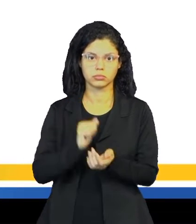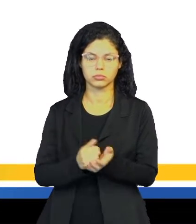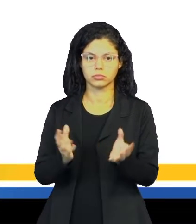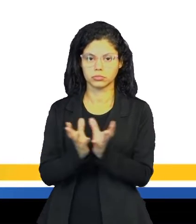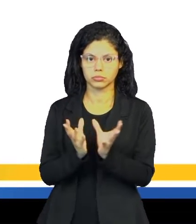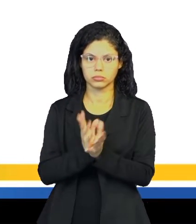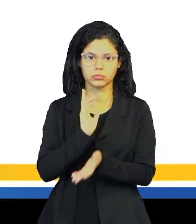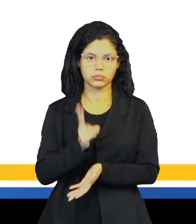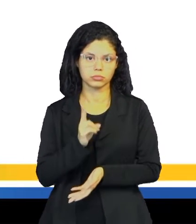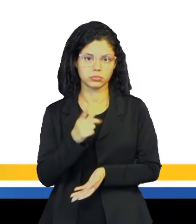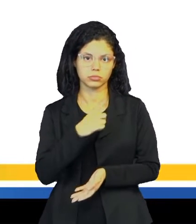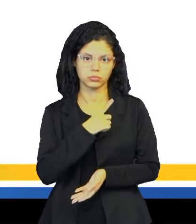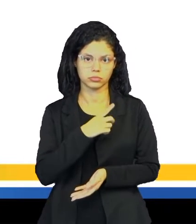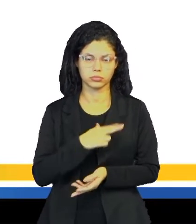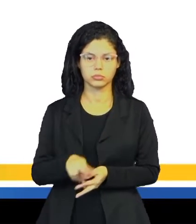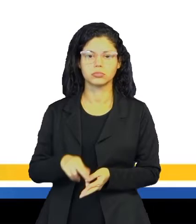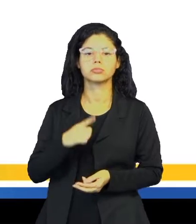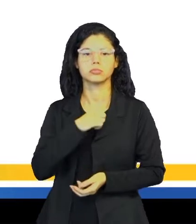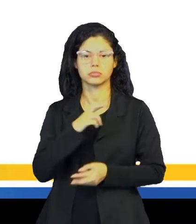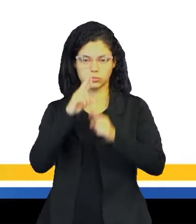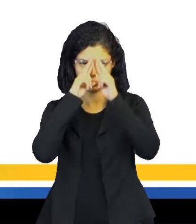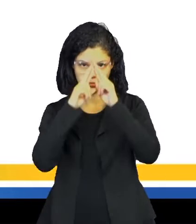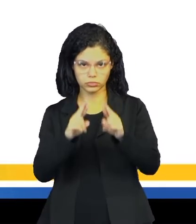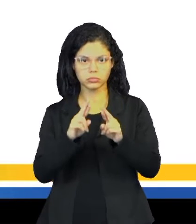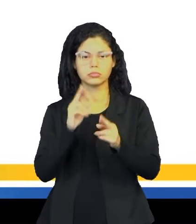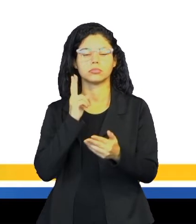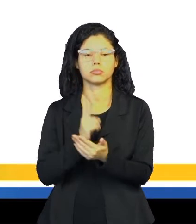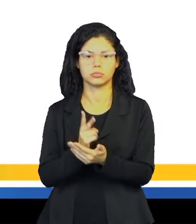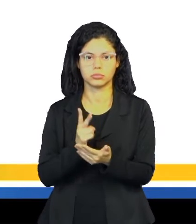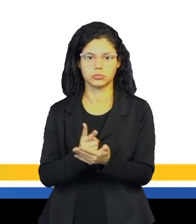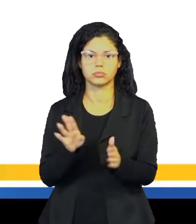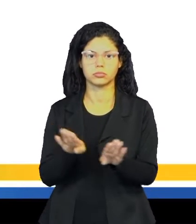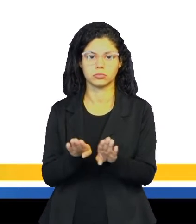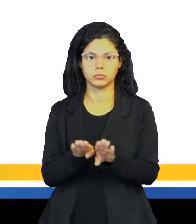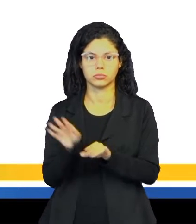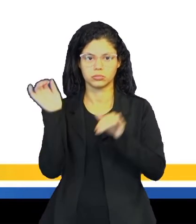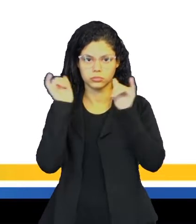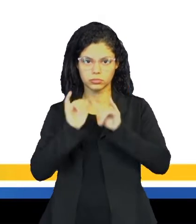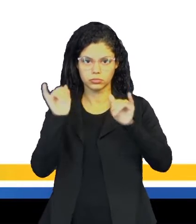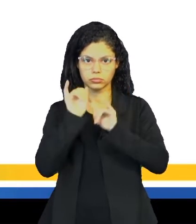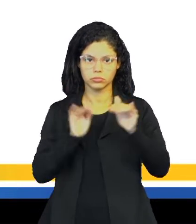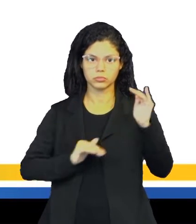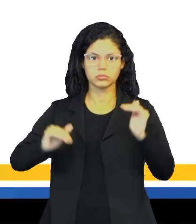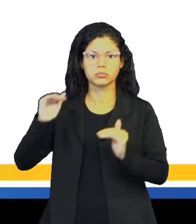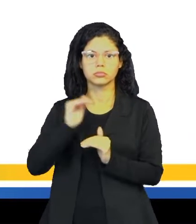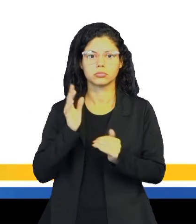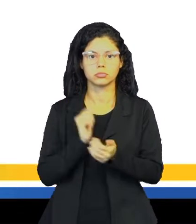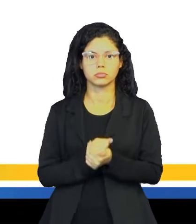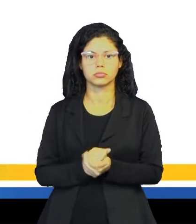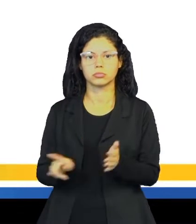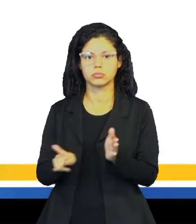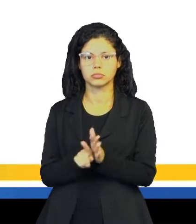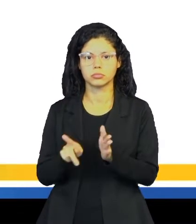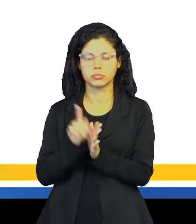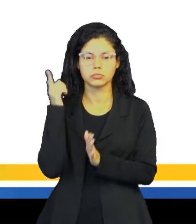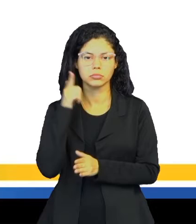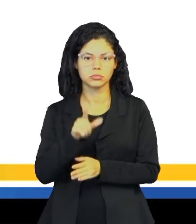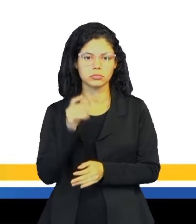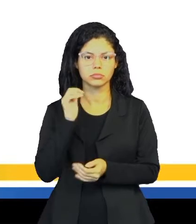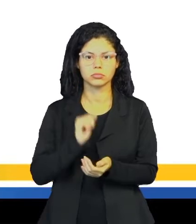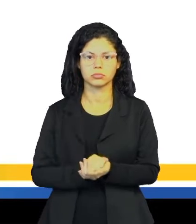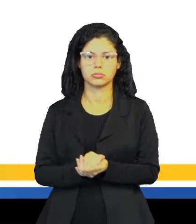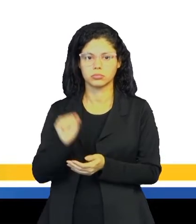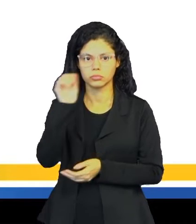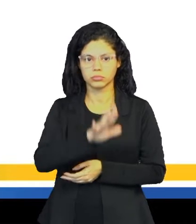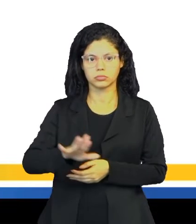de um grupo, sempre com respeito, né, e respaldada pela veracidade de informações, né? Esse direito é garantido pela